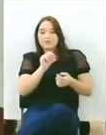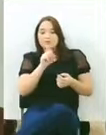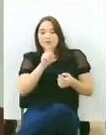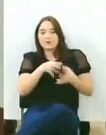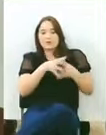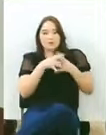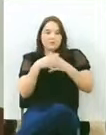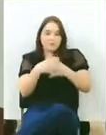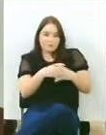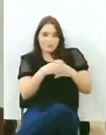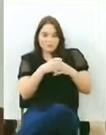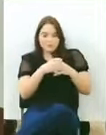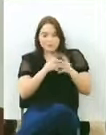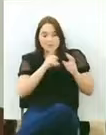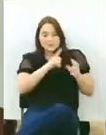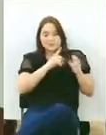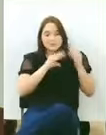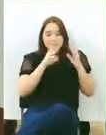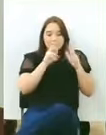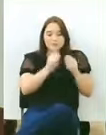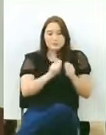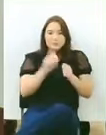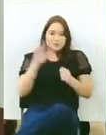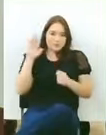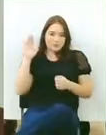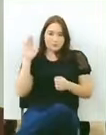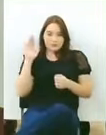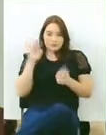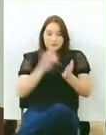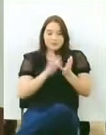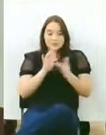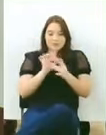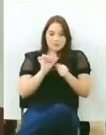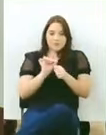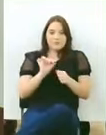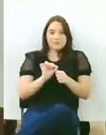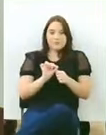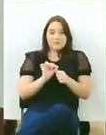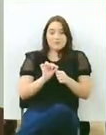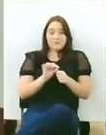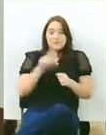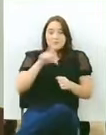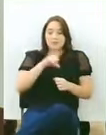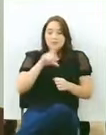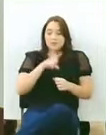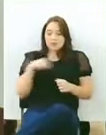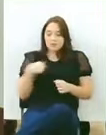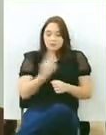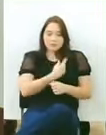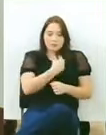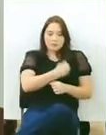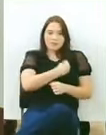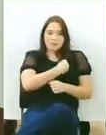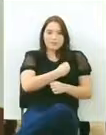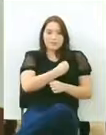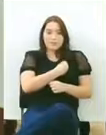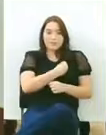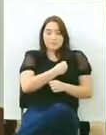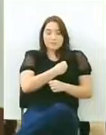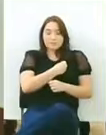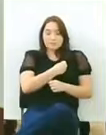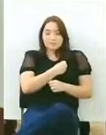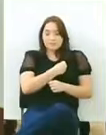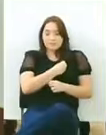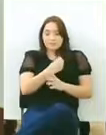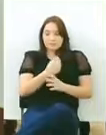eu estou em comunhão com todas as promessas que o Senhor Jesus Cristo fez para nós